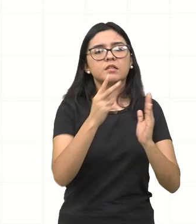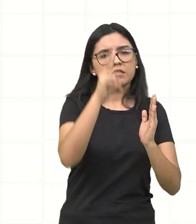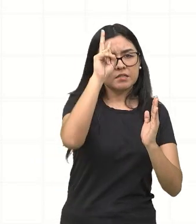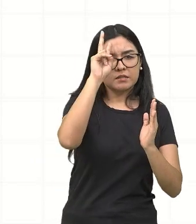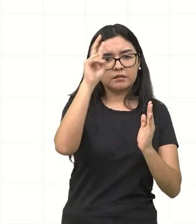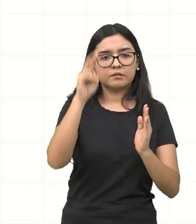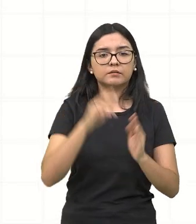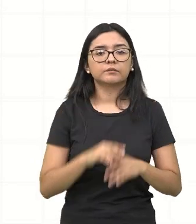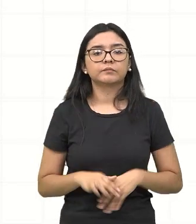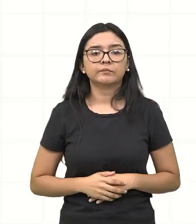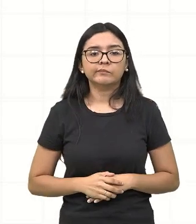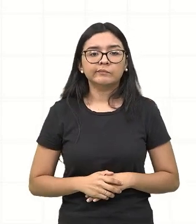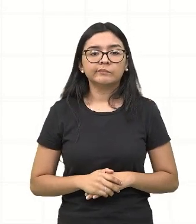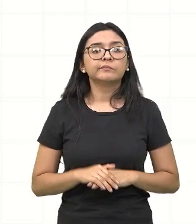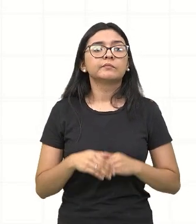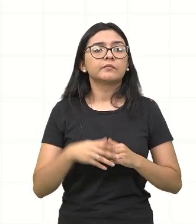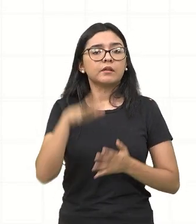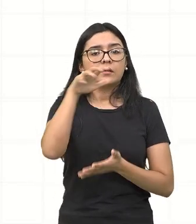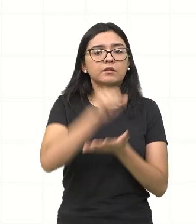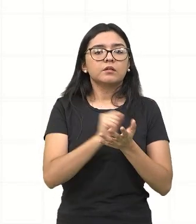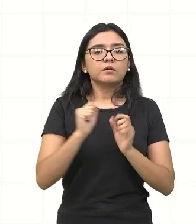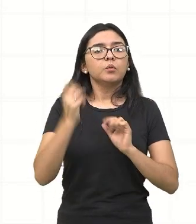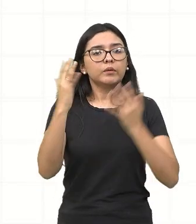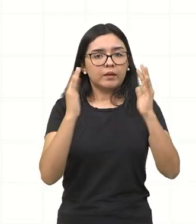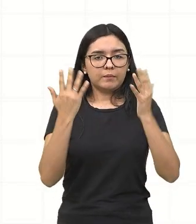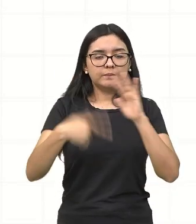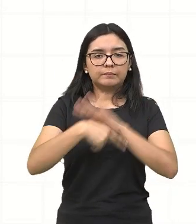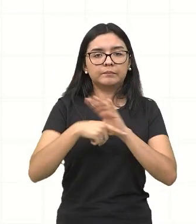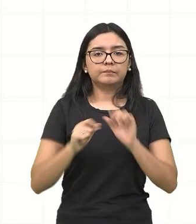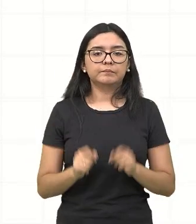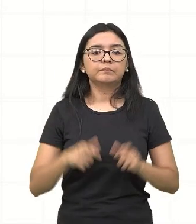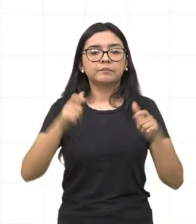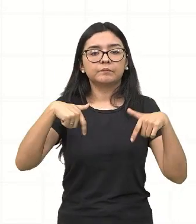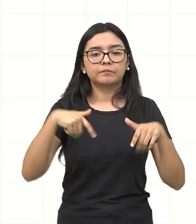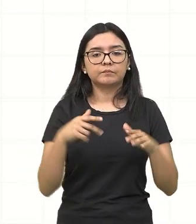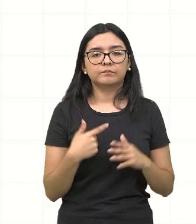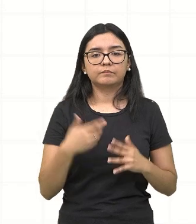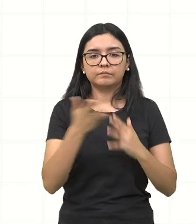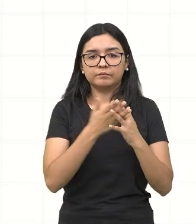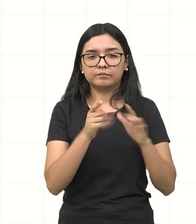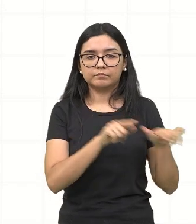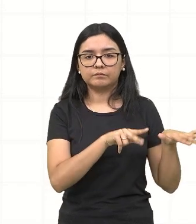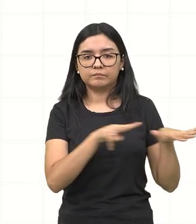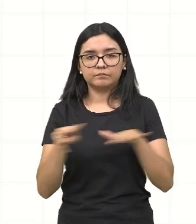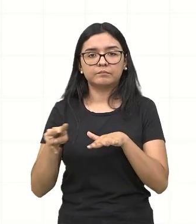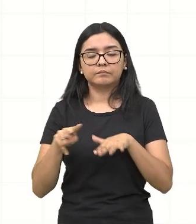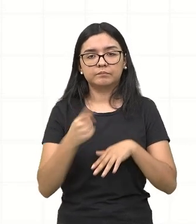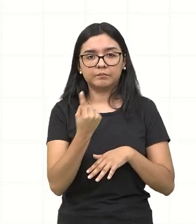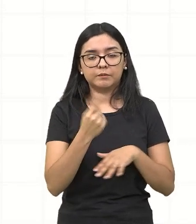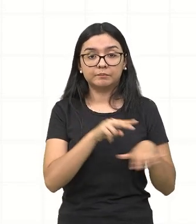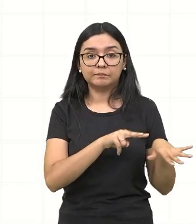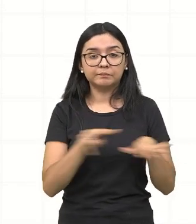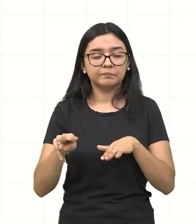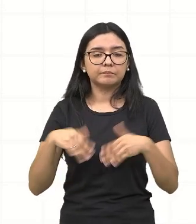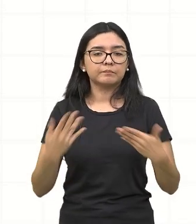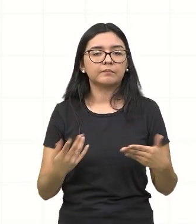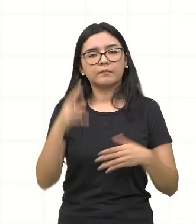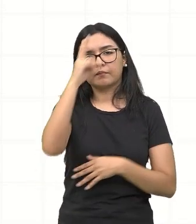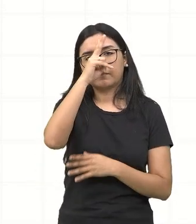a previsão do tempo no intervalo de uma semana. Lembrando,